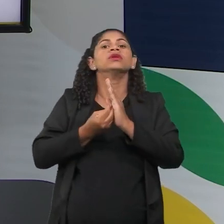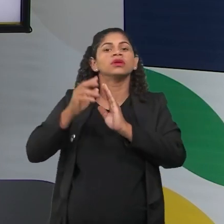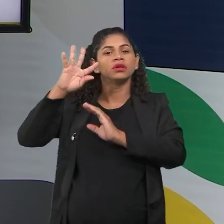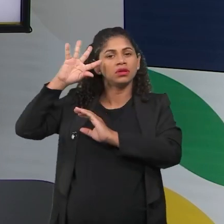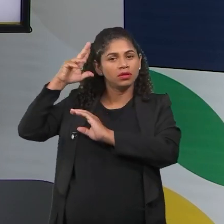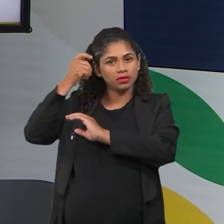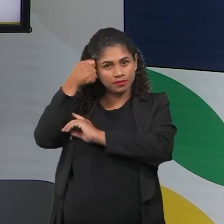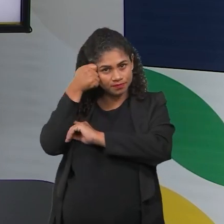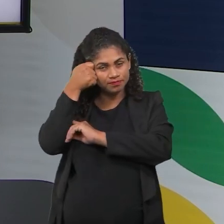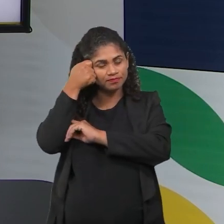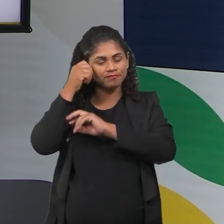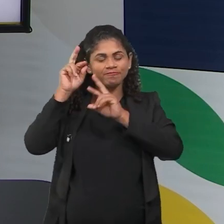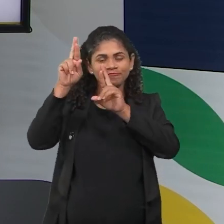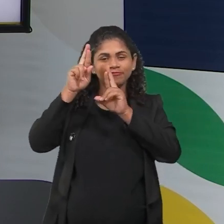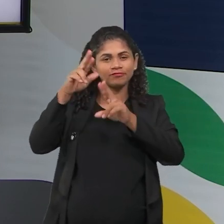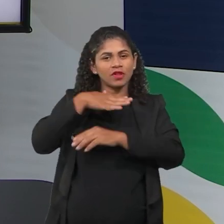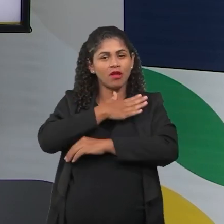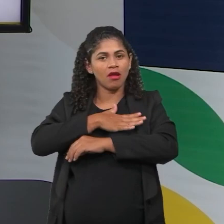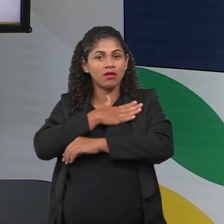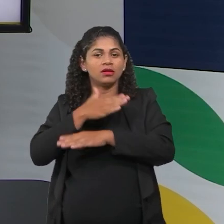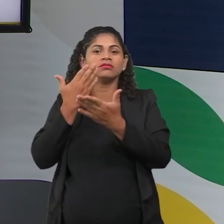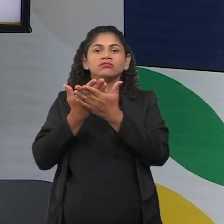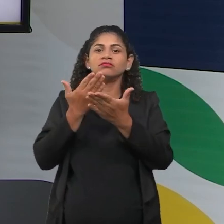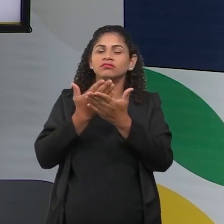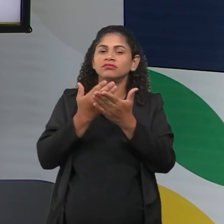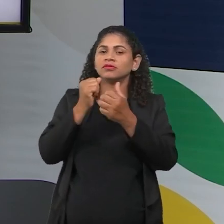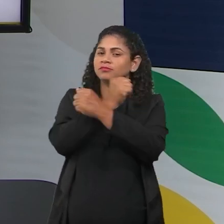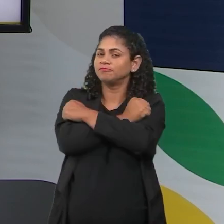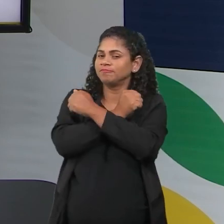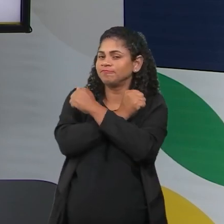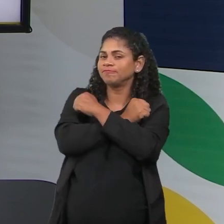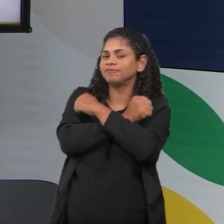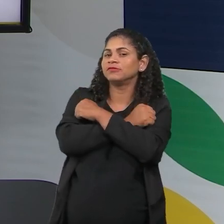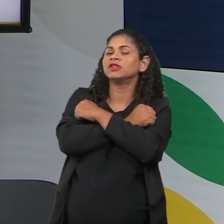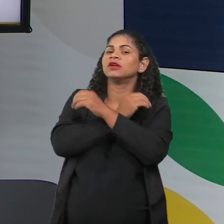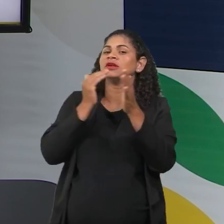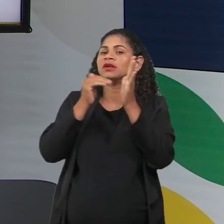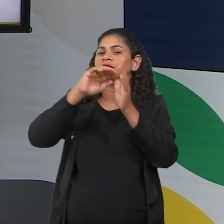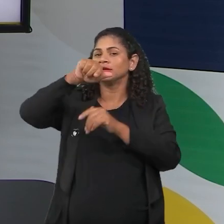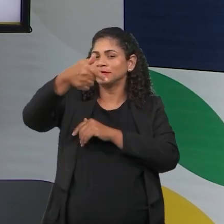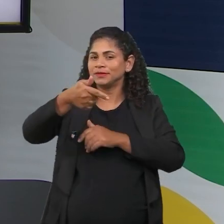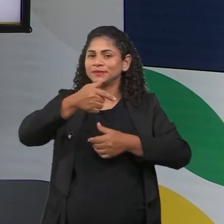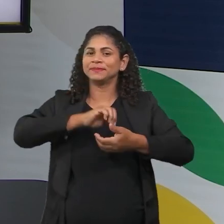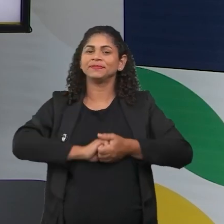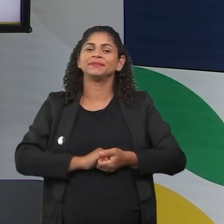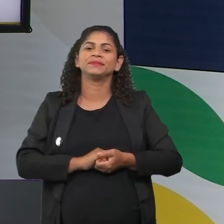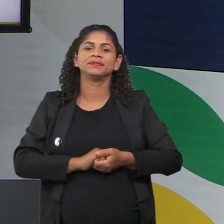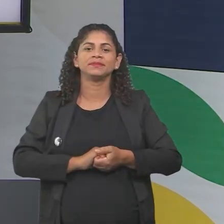africanos. Espero que vocês tenham gostado aí da nossa aula. Um abraço e até a próxima!